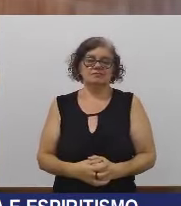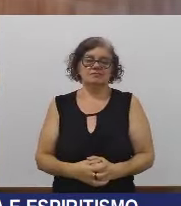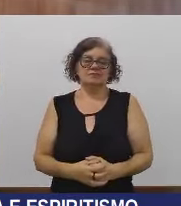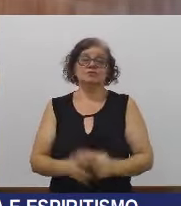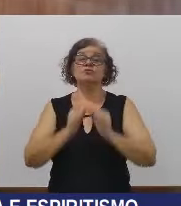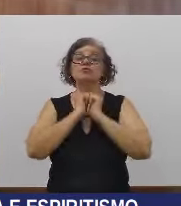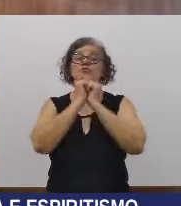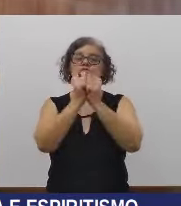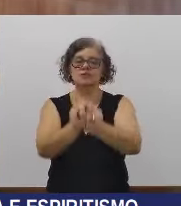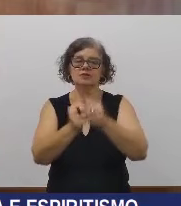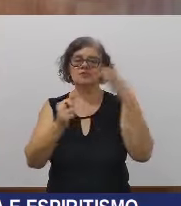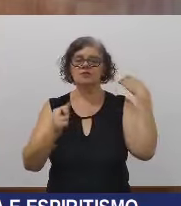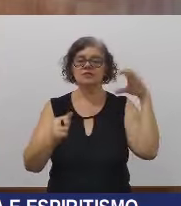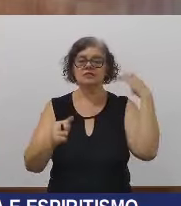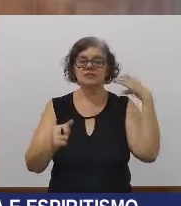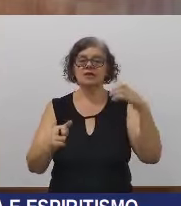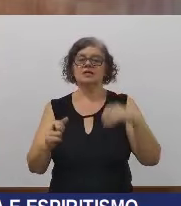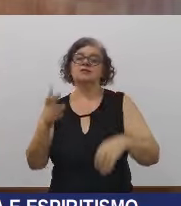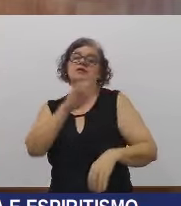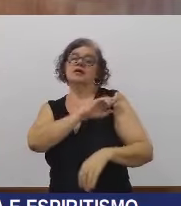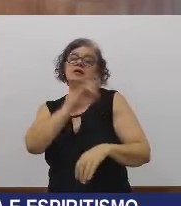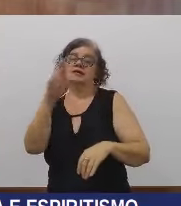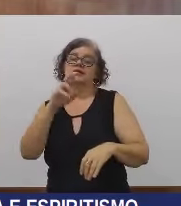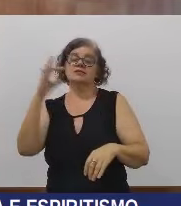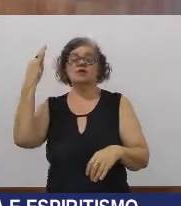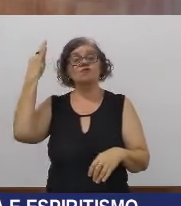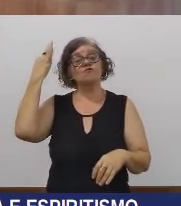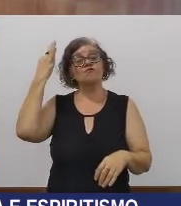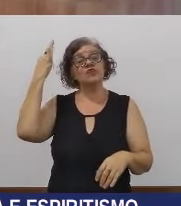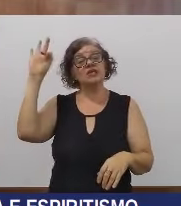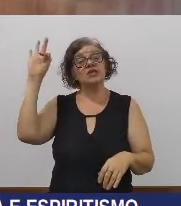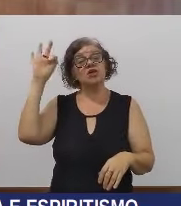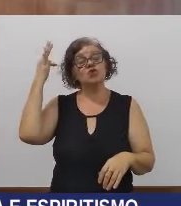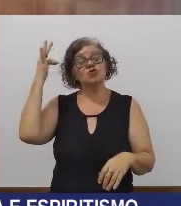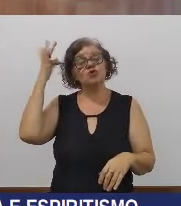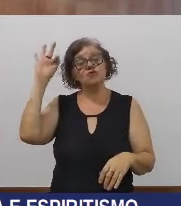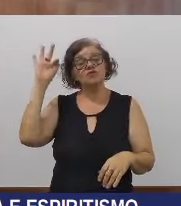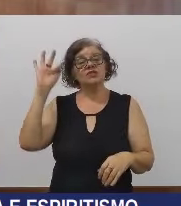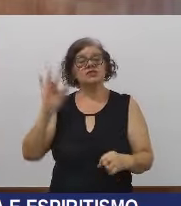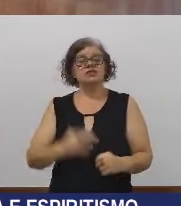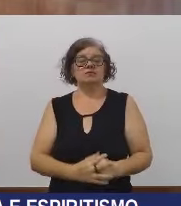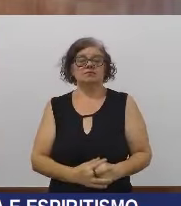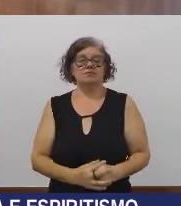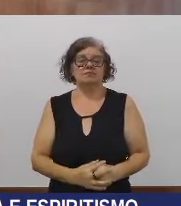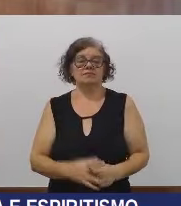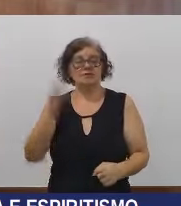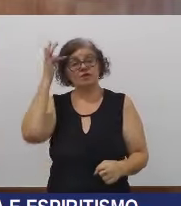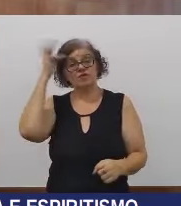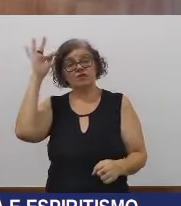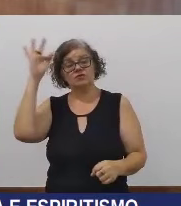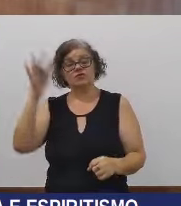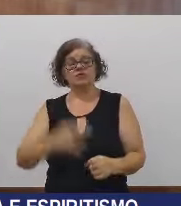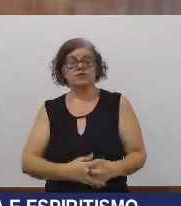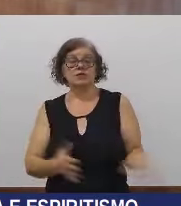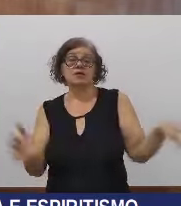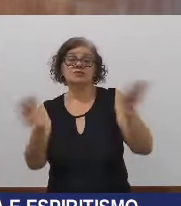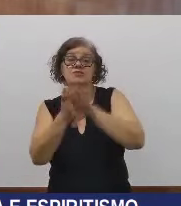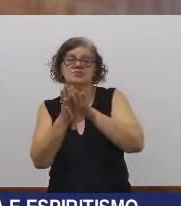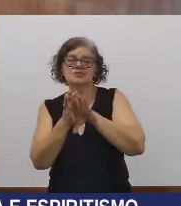Então, quando nós juntamos ciência, religião, filosofia, nós